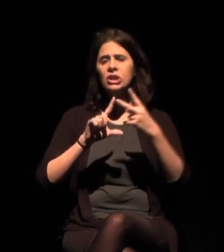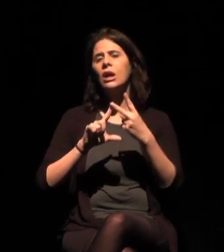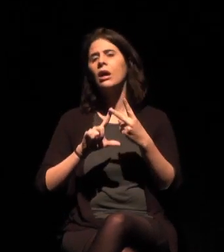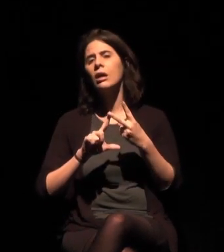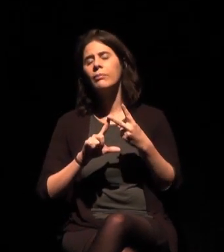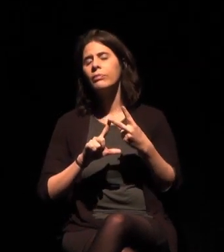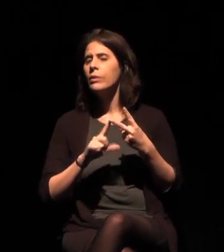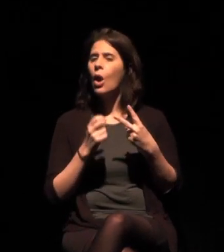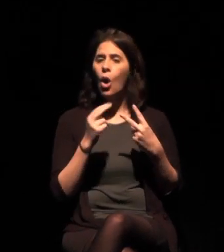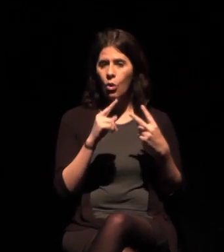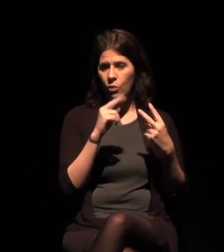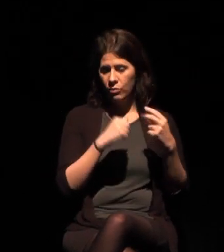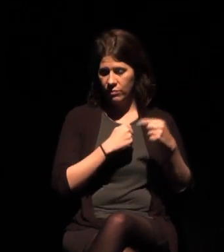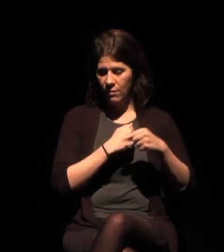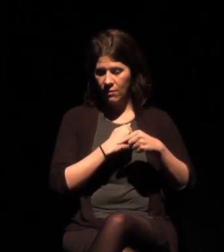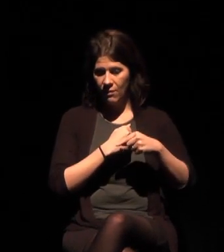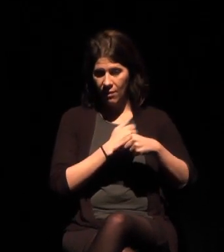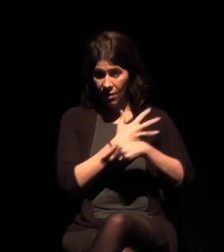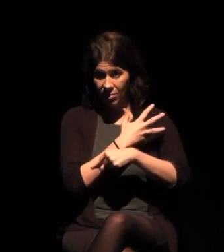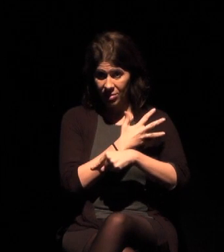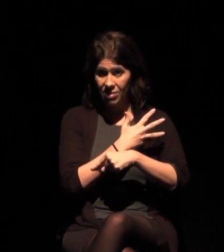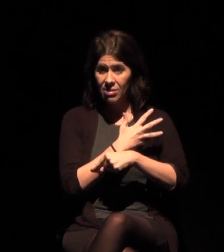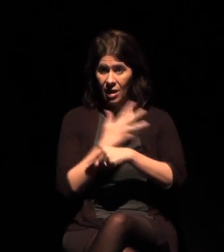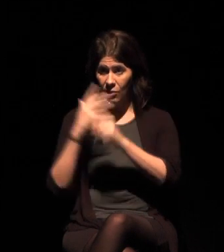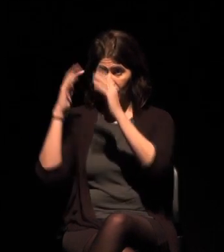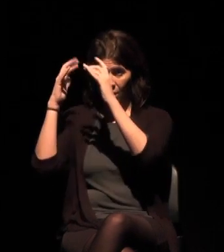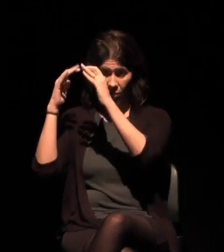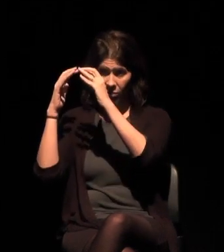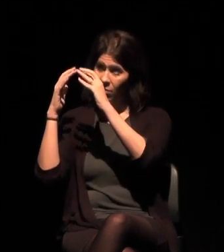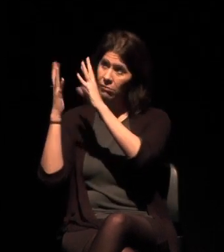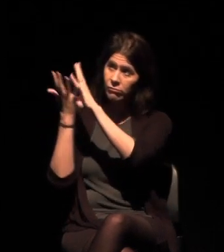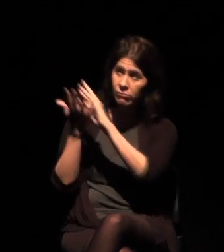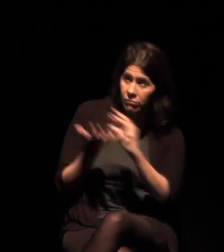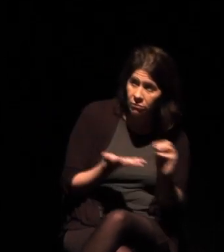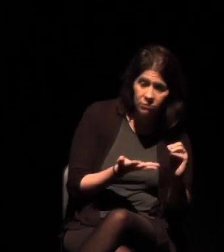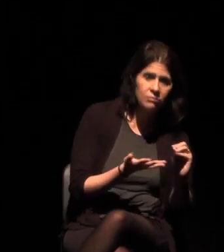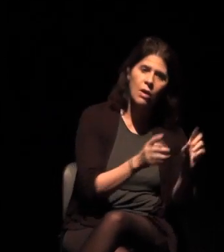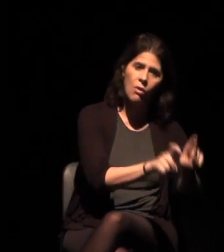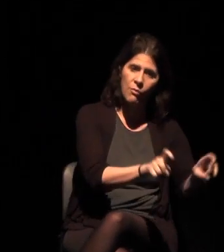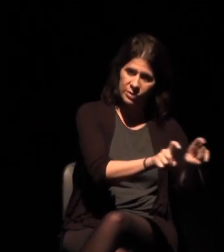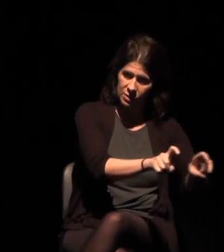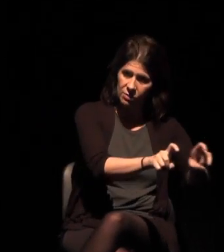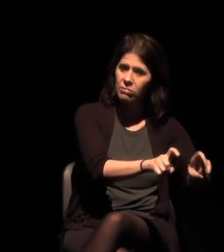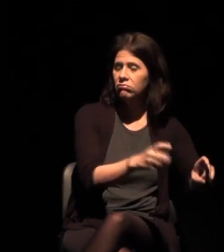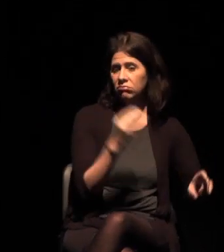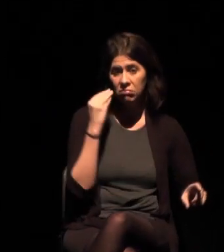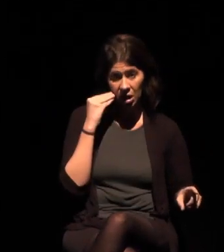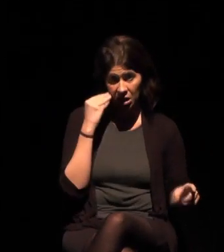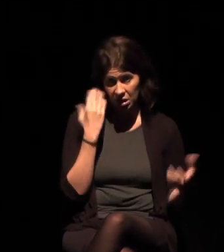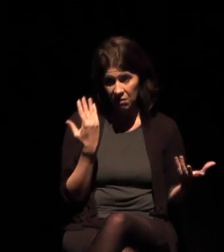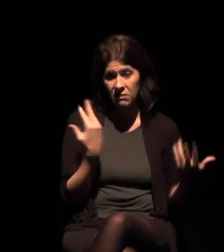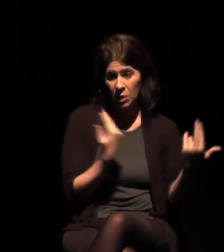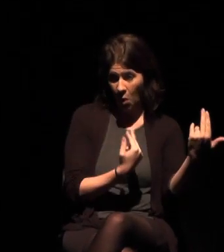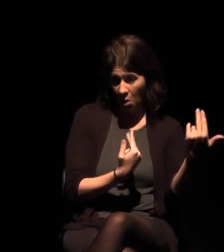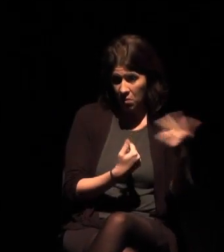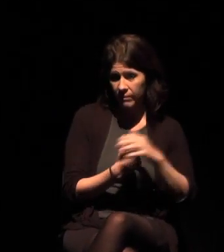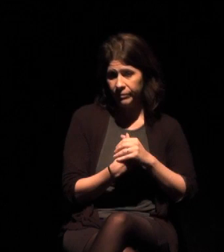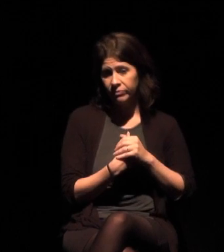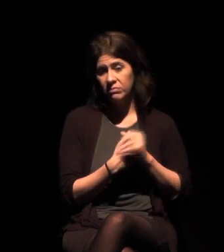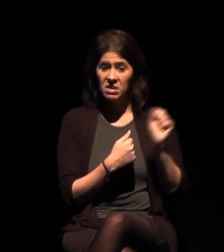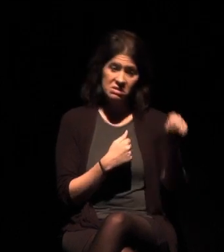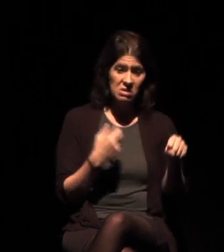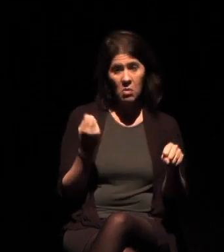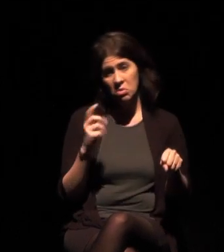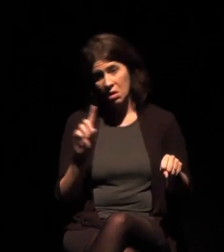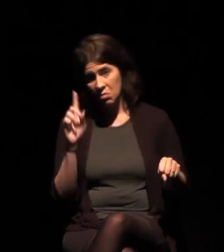artificiais que procuram de alguma forma reproduzir o comportamento do cérebro mas o senhor não ninguém sabe mas é uma função